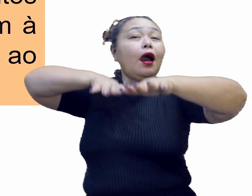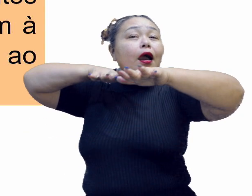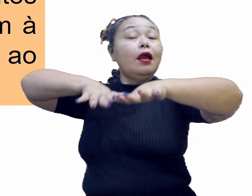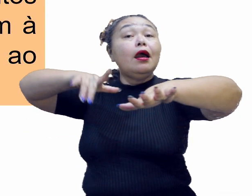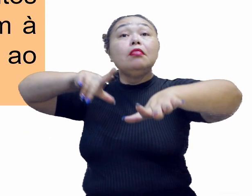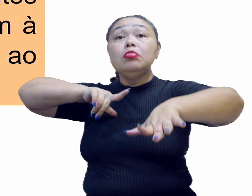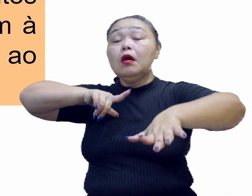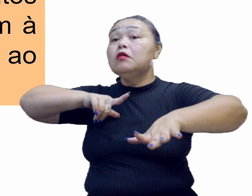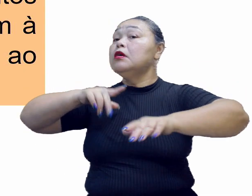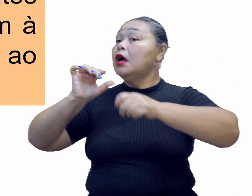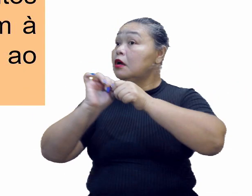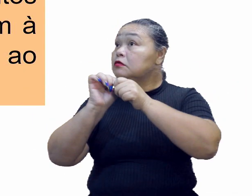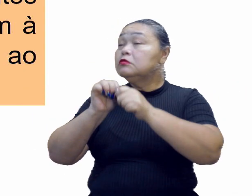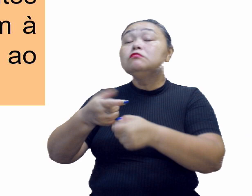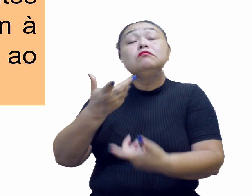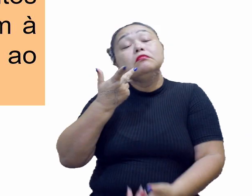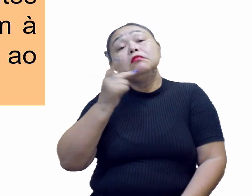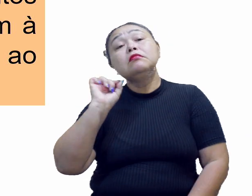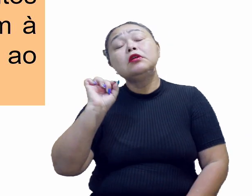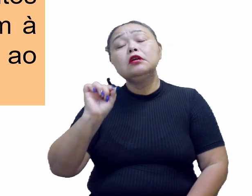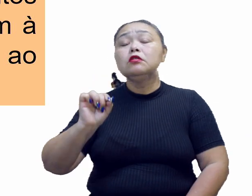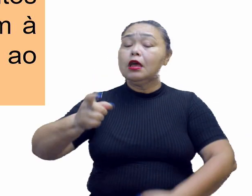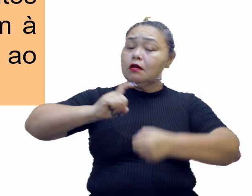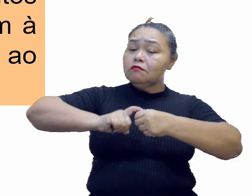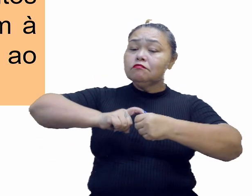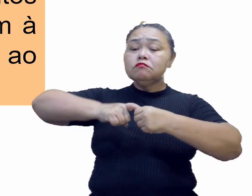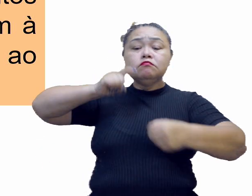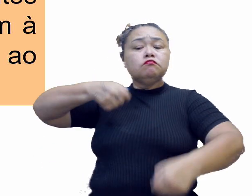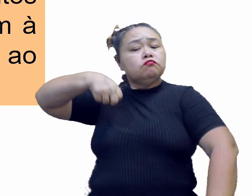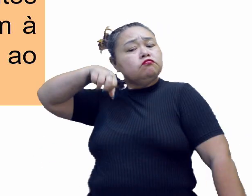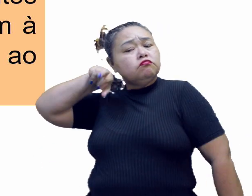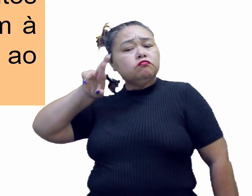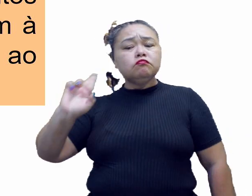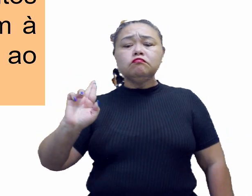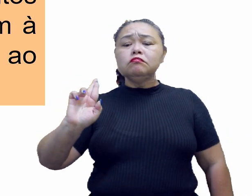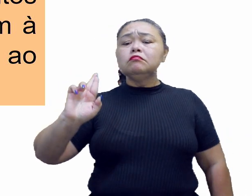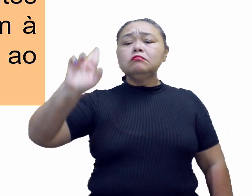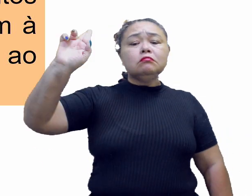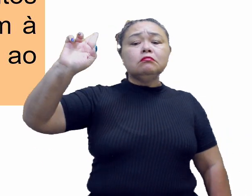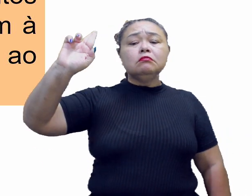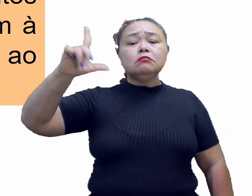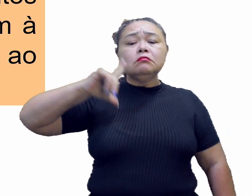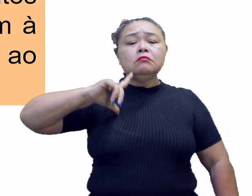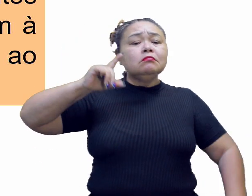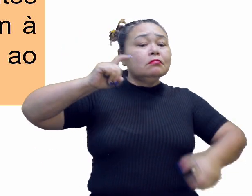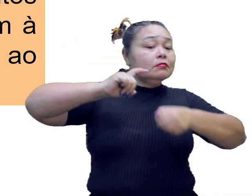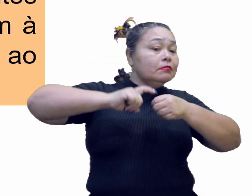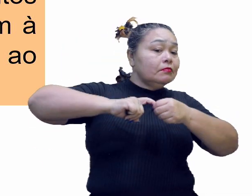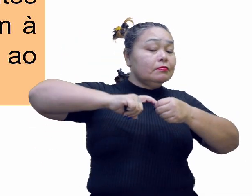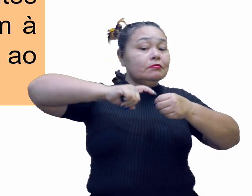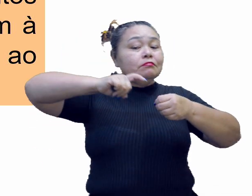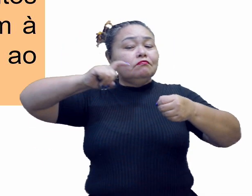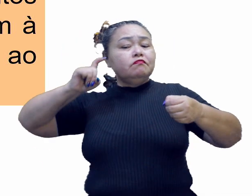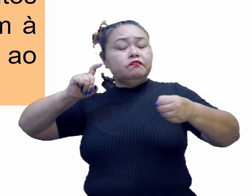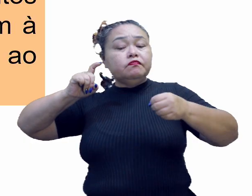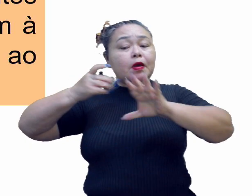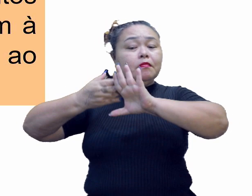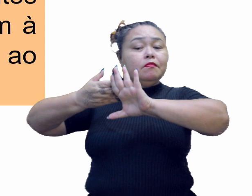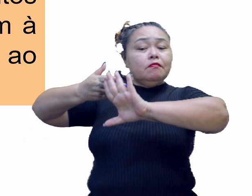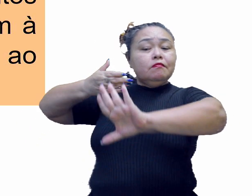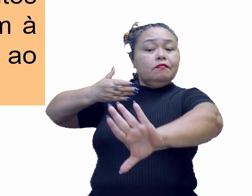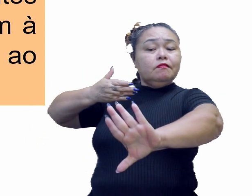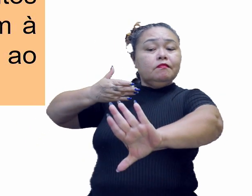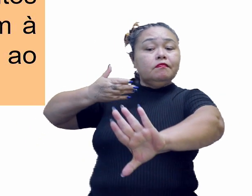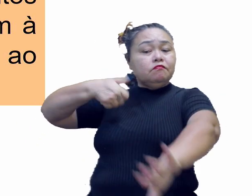a exigência de autonomia. Eles queriam se tornar autônomos, eles queriam se tornar independentes. A autonomia